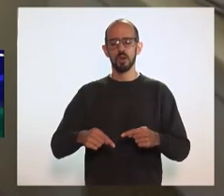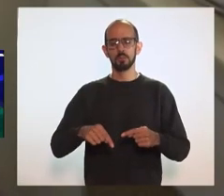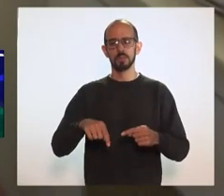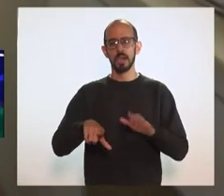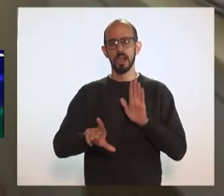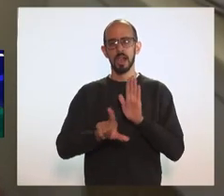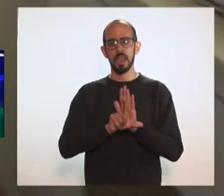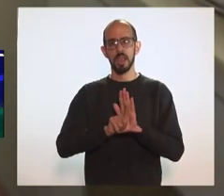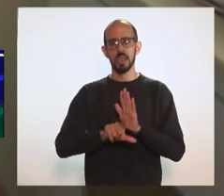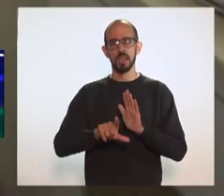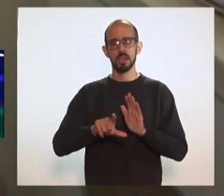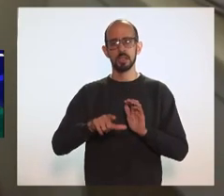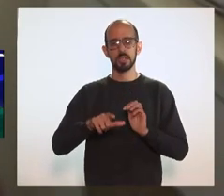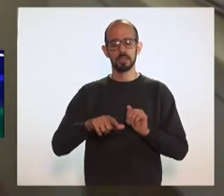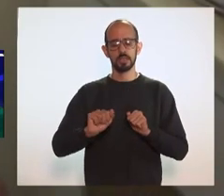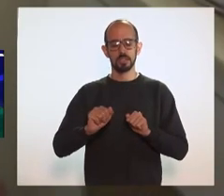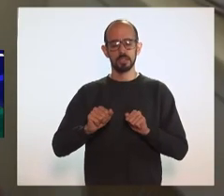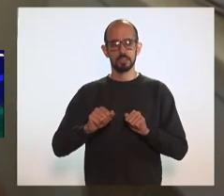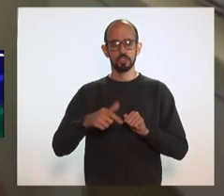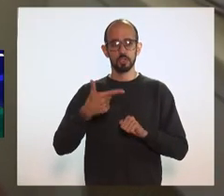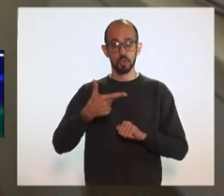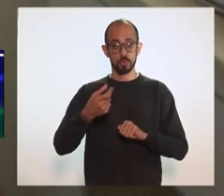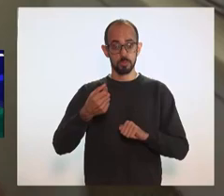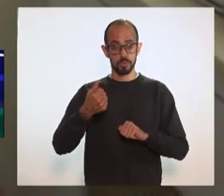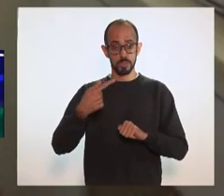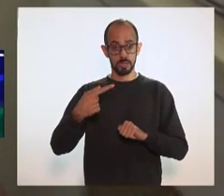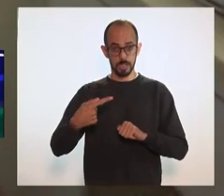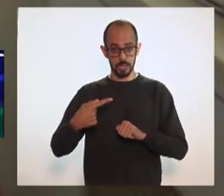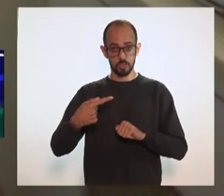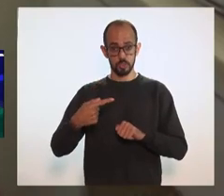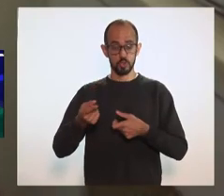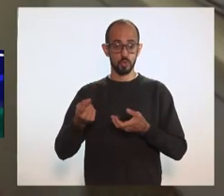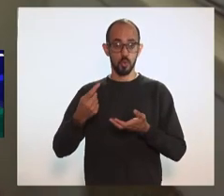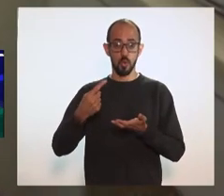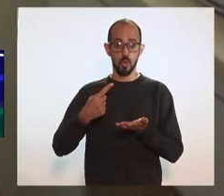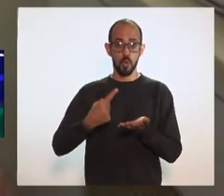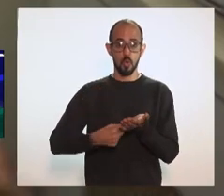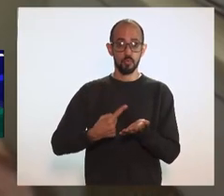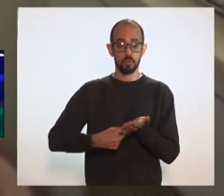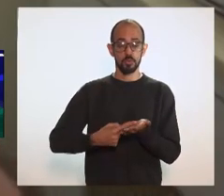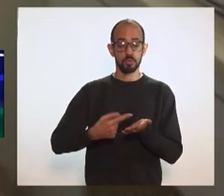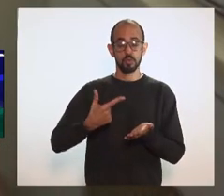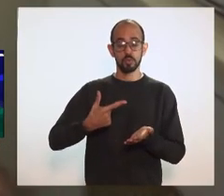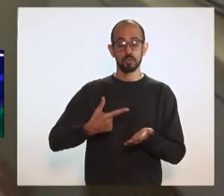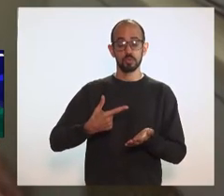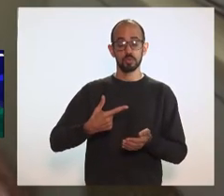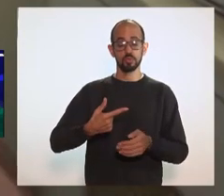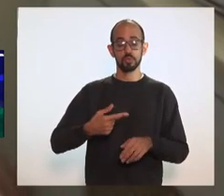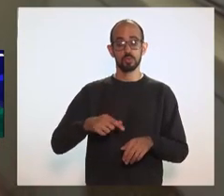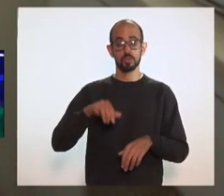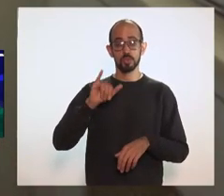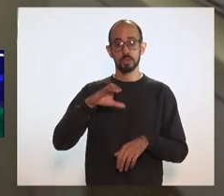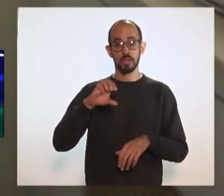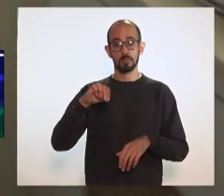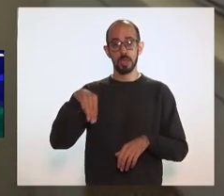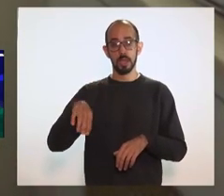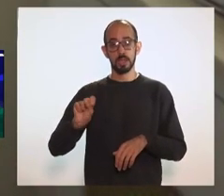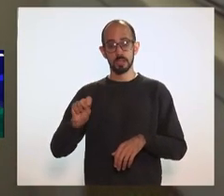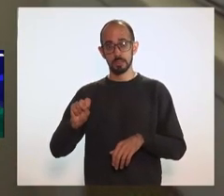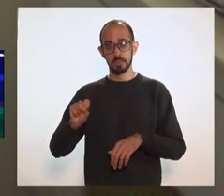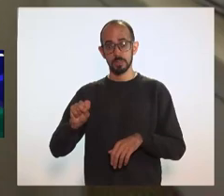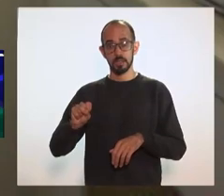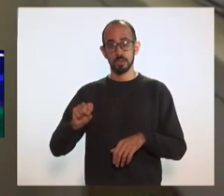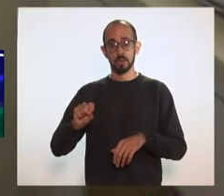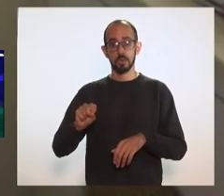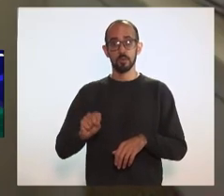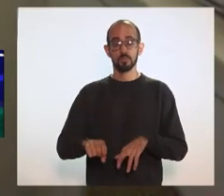2017, e na cláusula 12ª do Convênio ICMS 190 de 2017, o regime diferenciado de